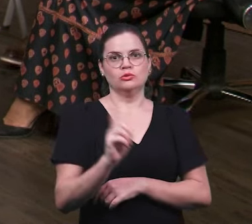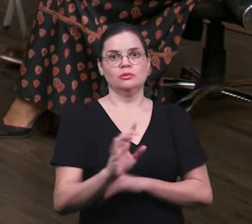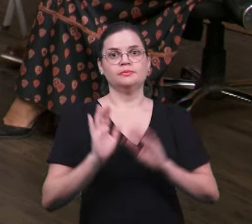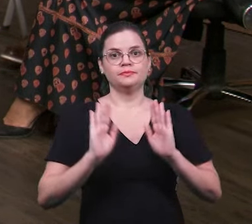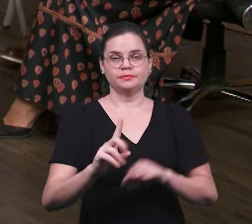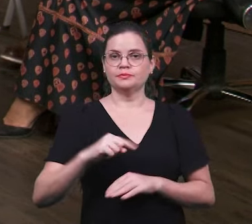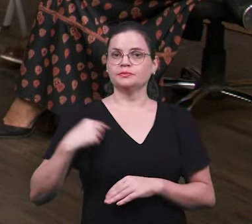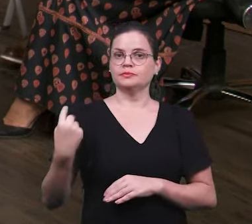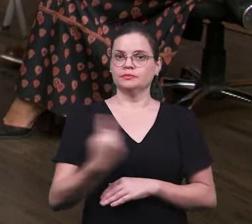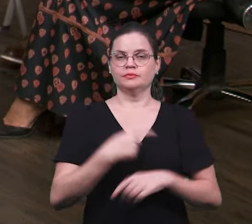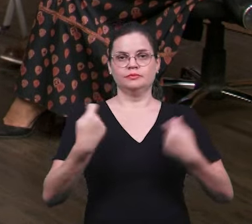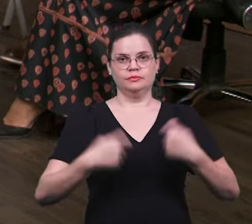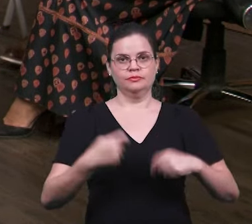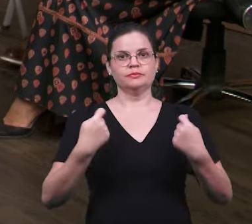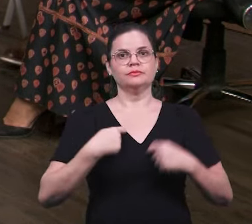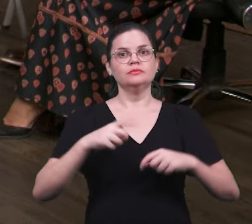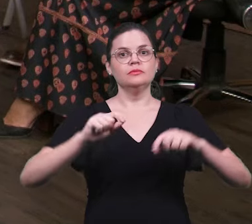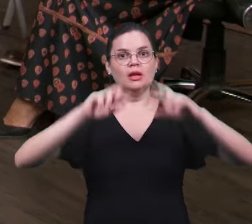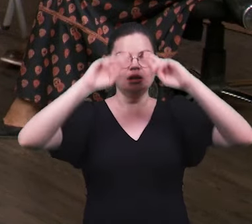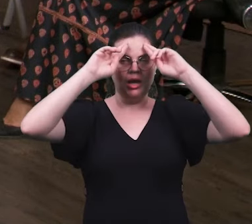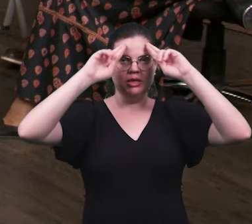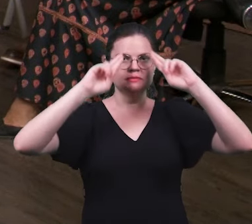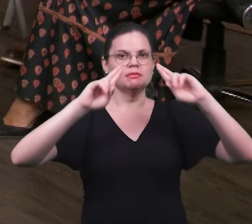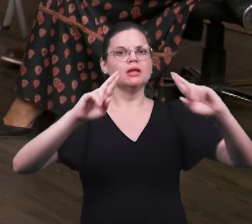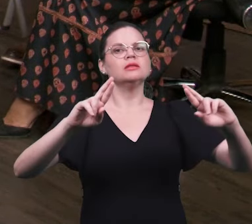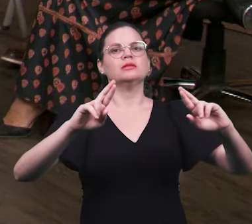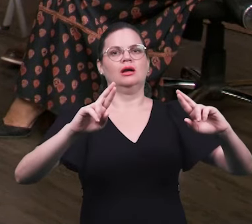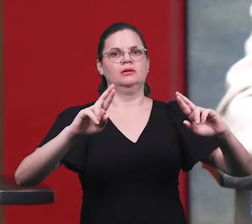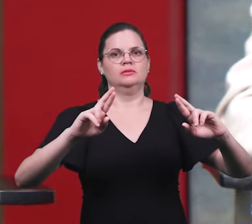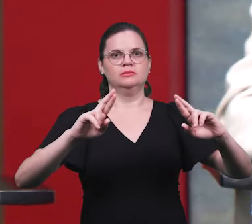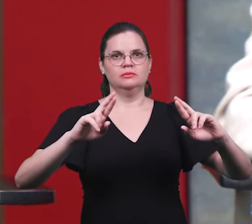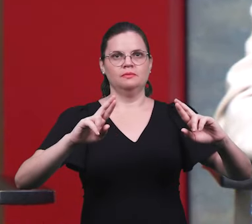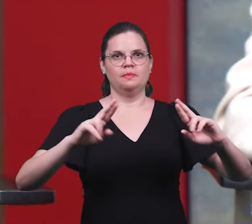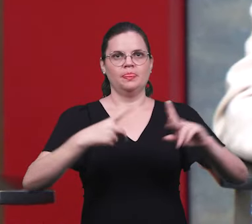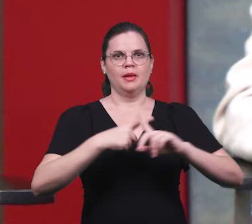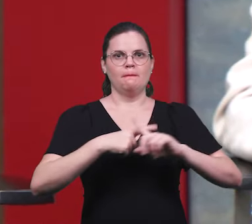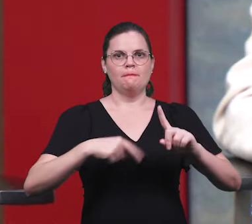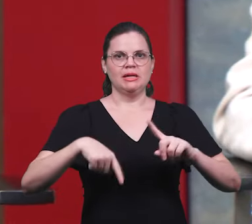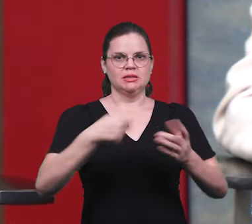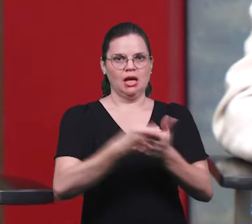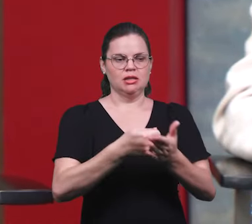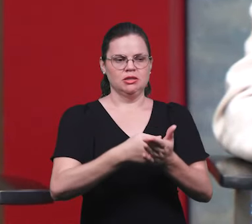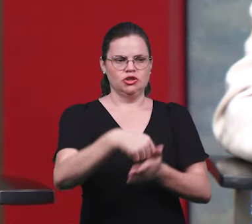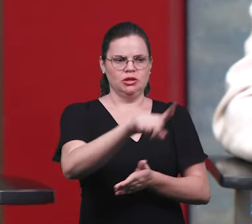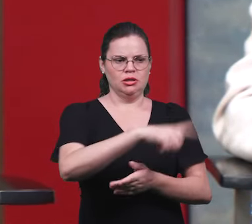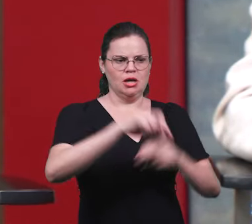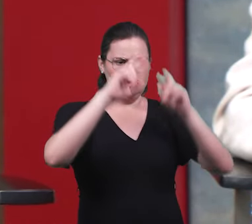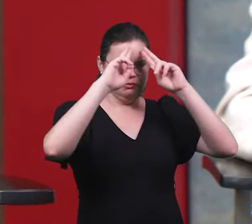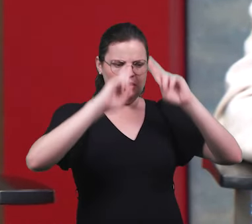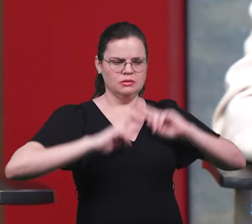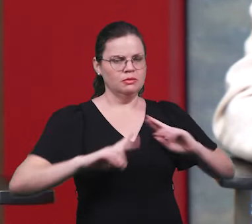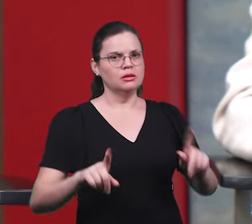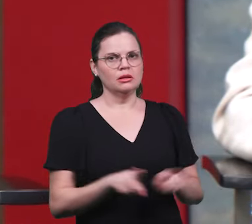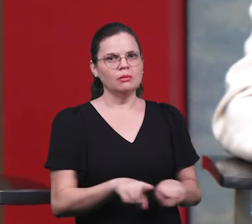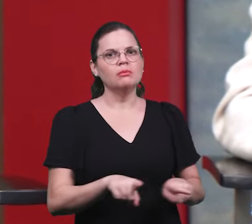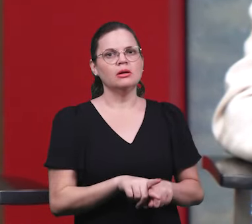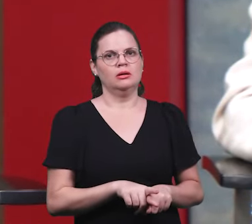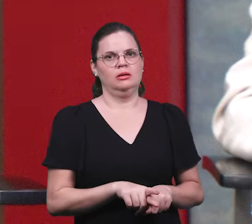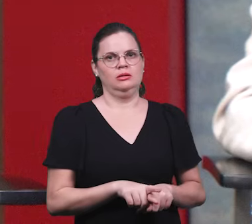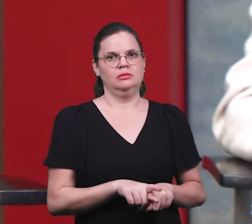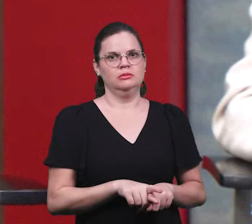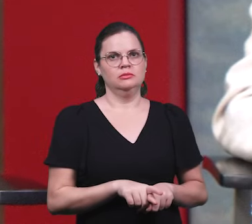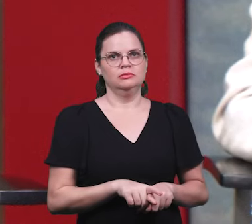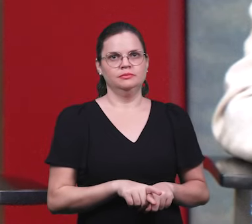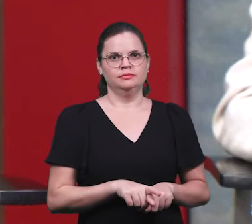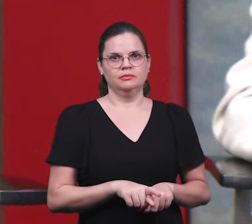nós precisamos de fazer é respeitar e exigir que os outros nos respeitem. Entendeu? Ninguém